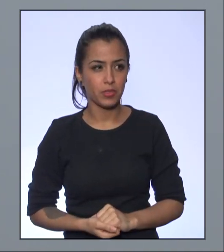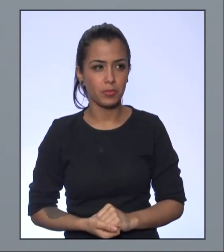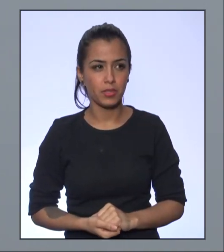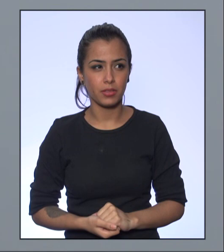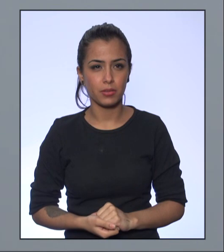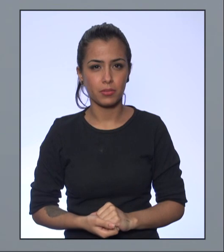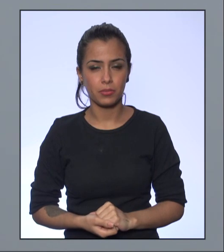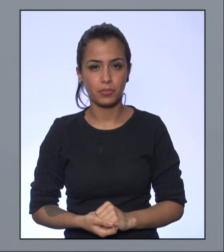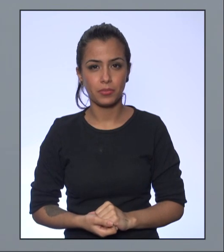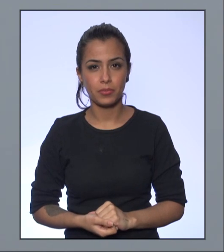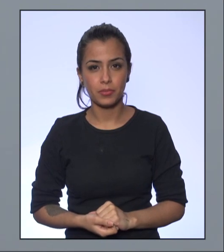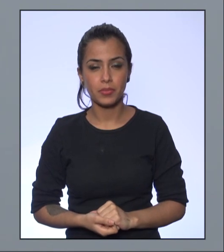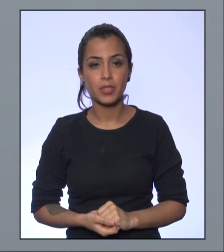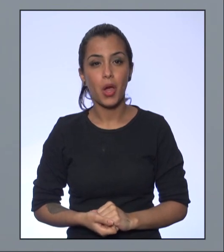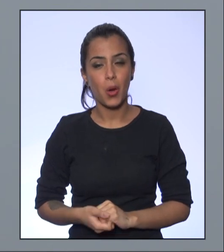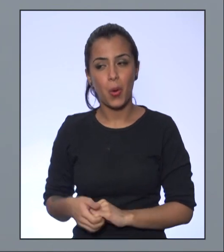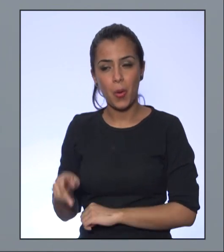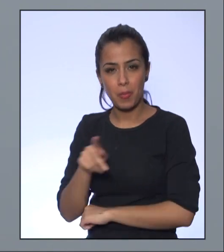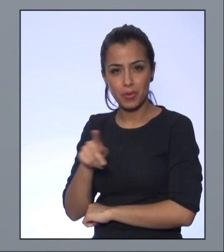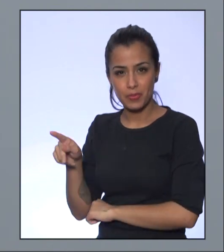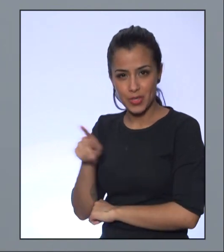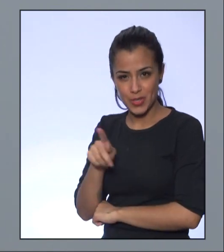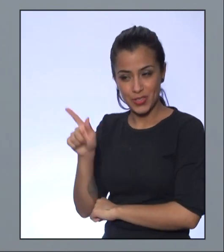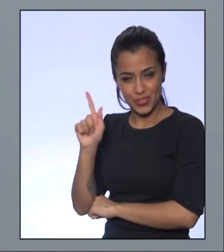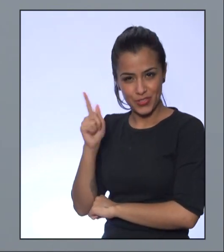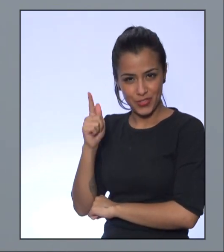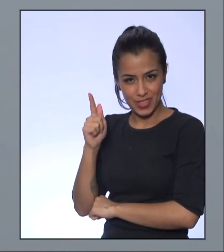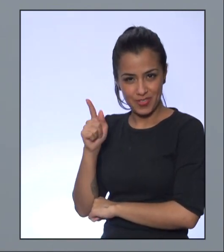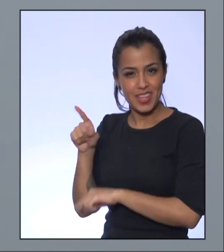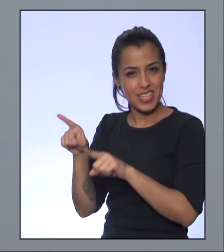vocês a trabalhar com esse